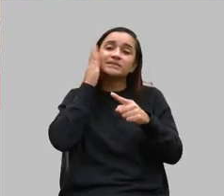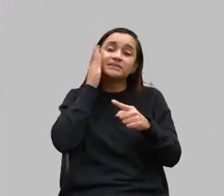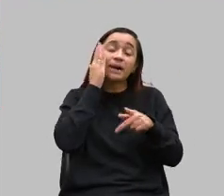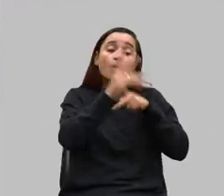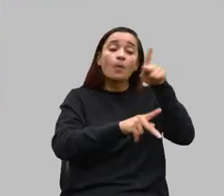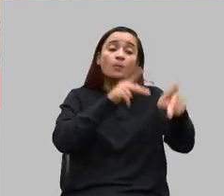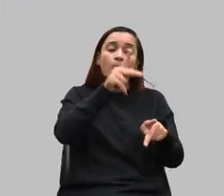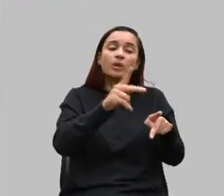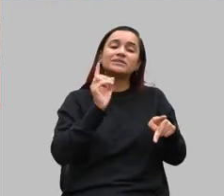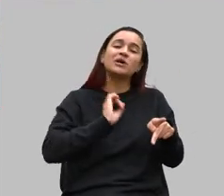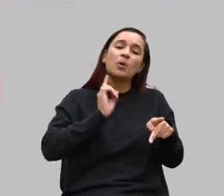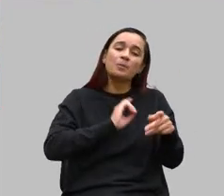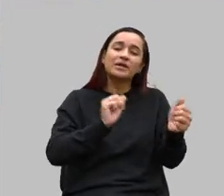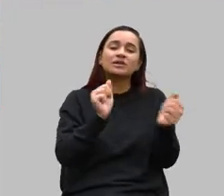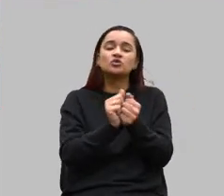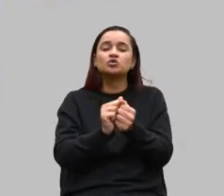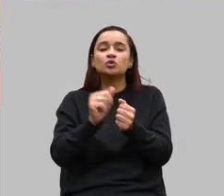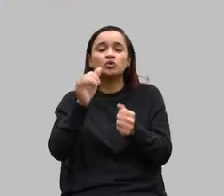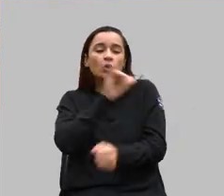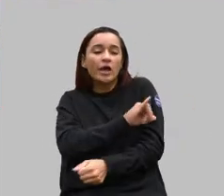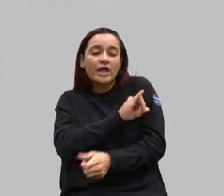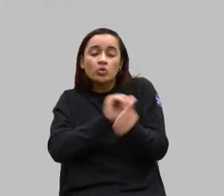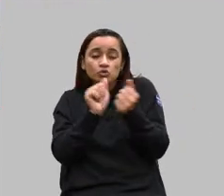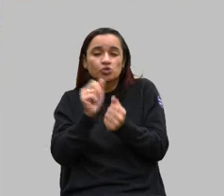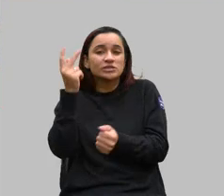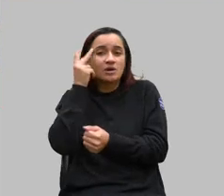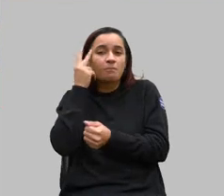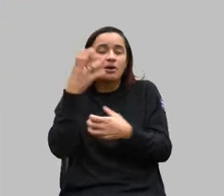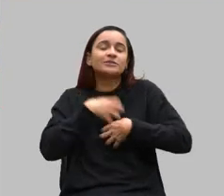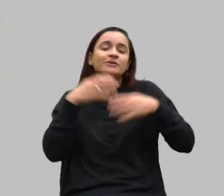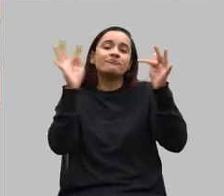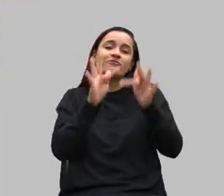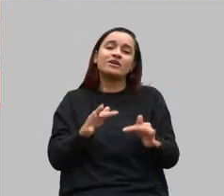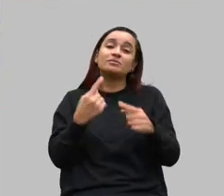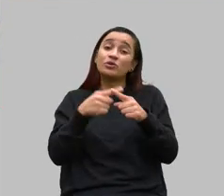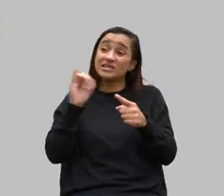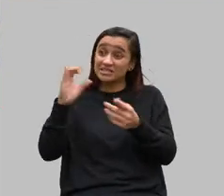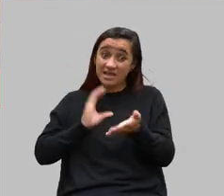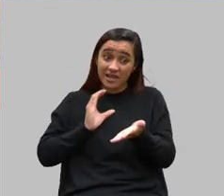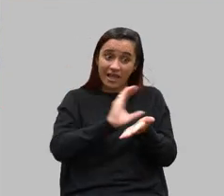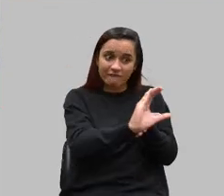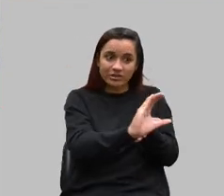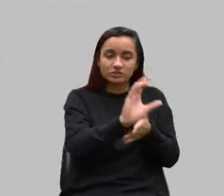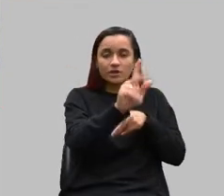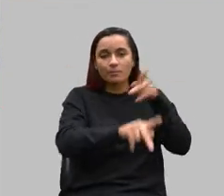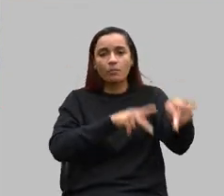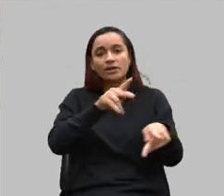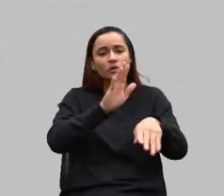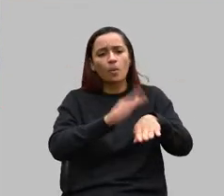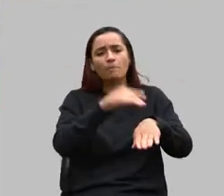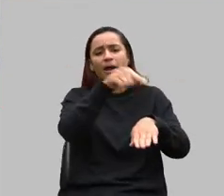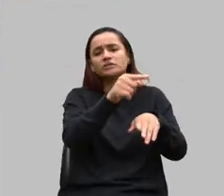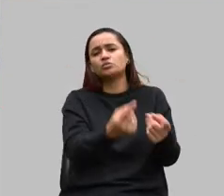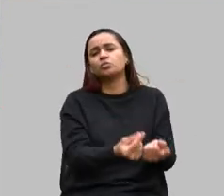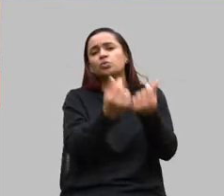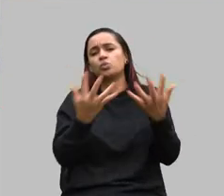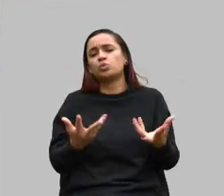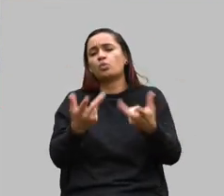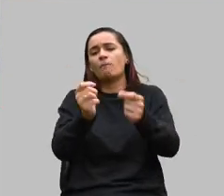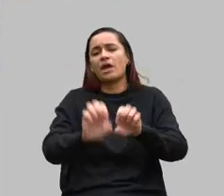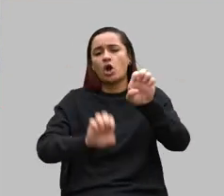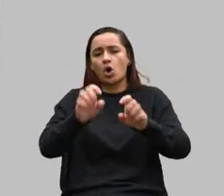pelo empenho até porque quanto mais investir no sistema mais eles no final das contas vão poder ter de rentabilidade né